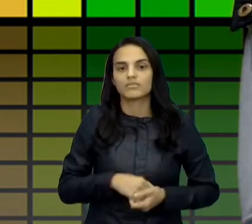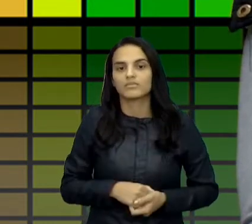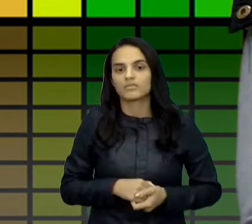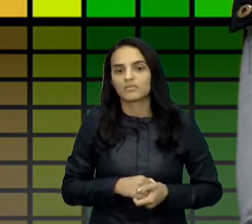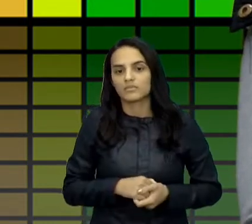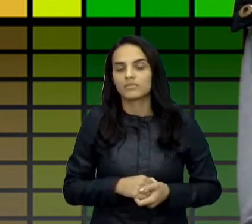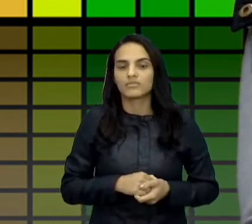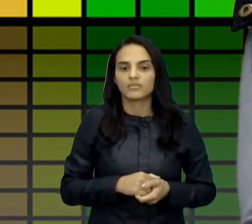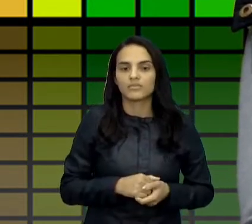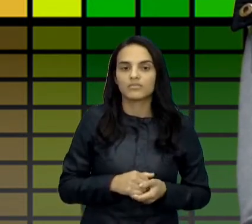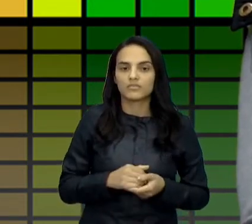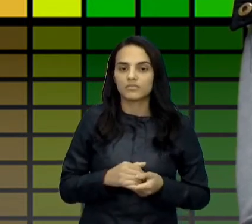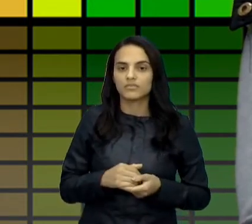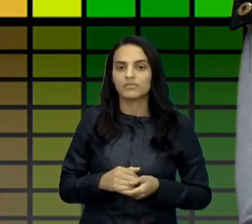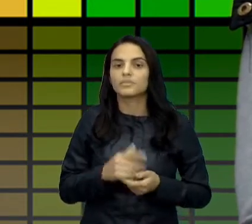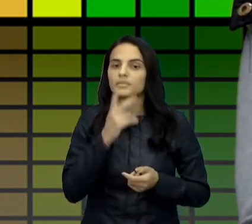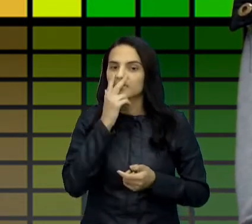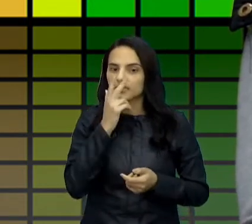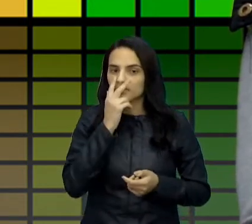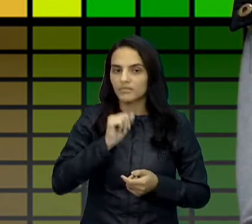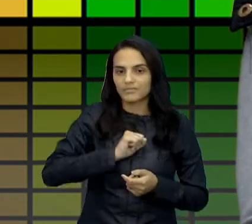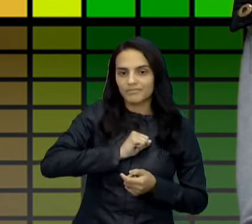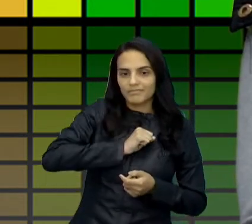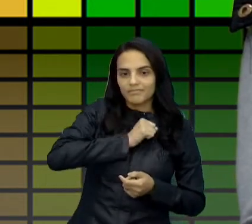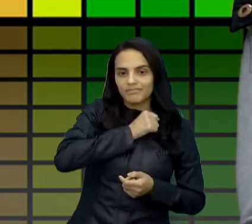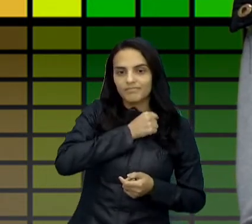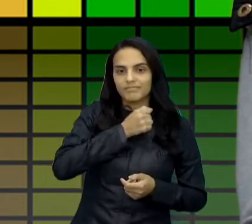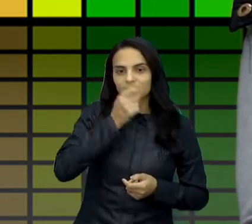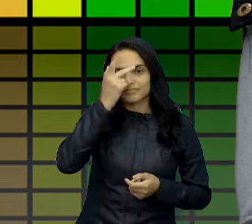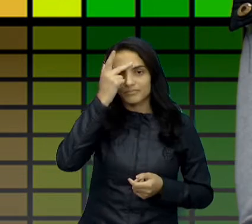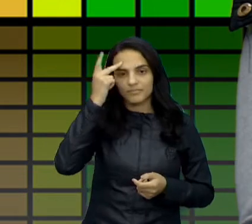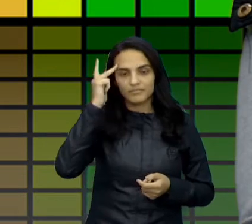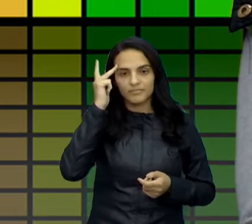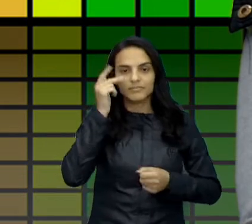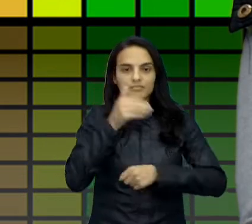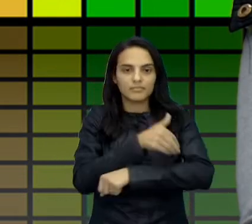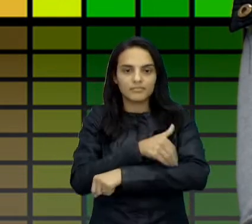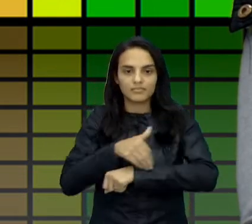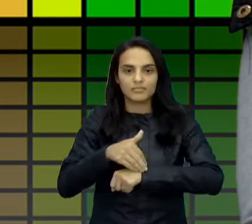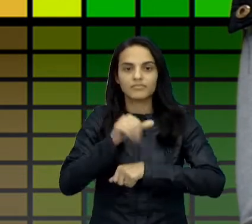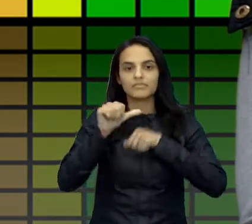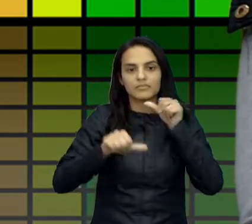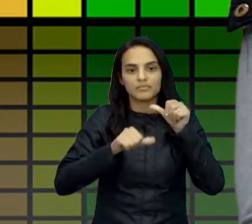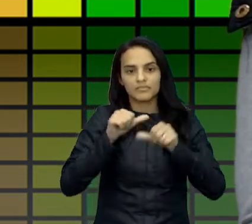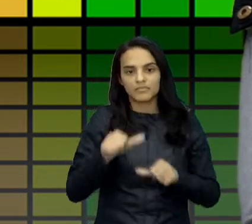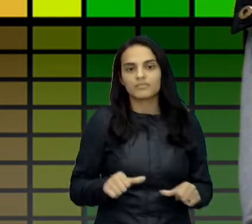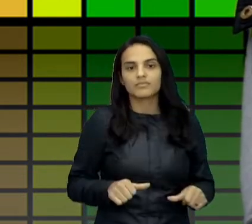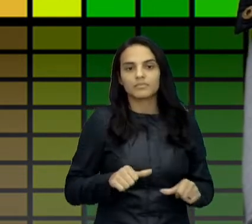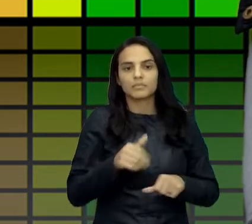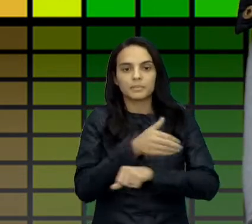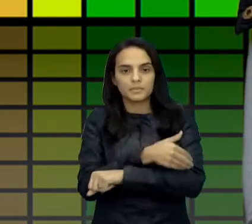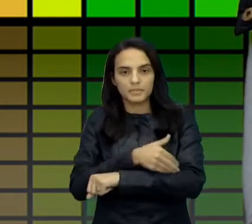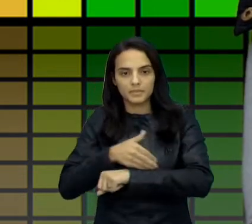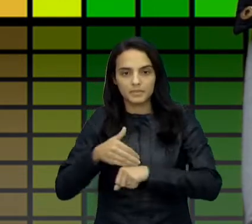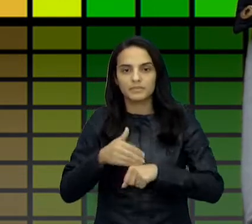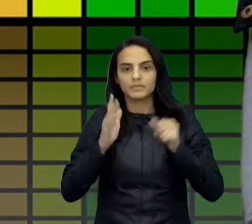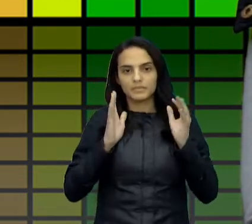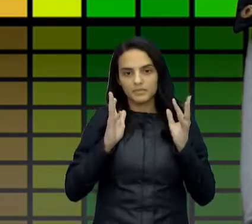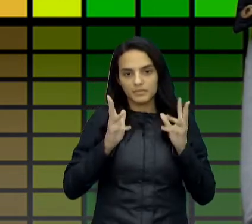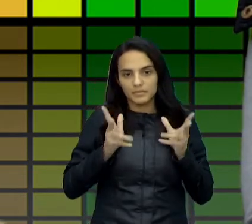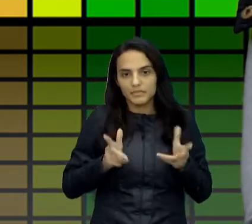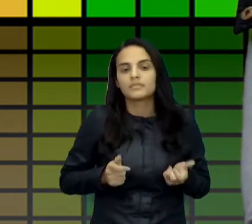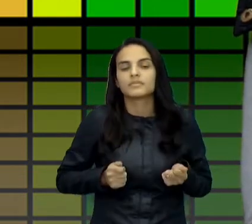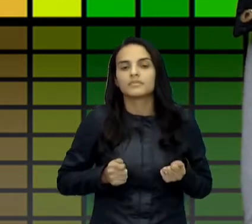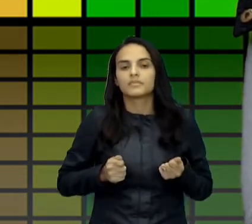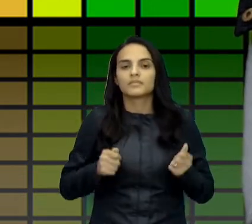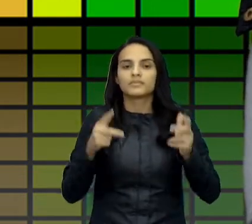então apresenta raiva, e as pessoas quando colocam ela como branca já muda o contexto, não, porque branca é uma coisa limpa e passa